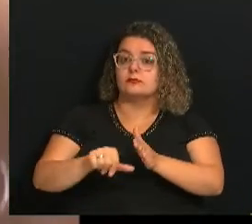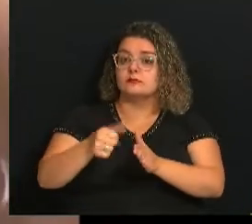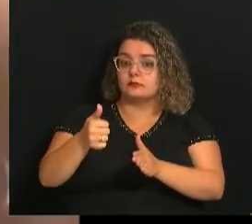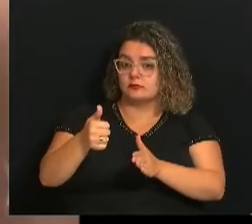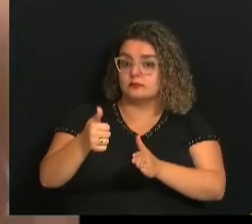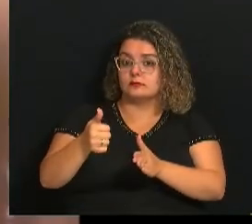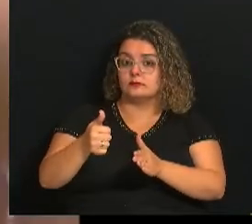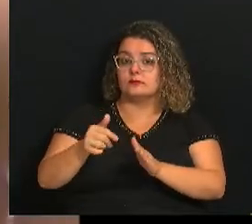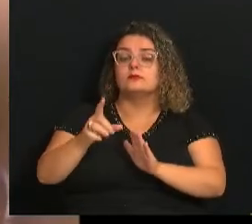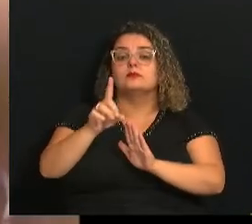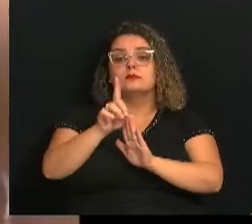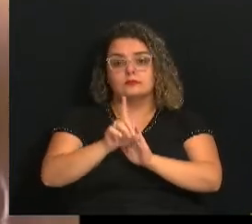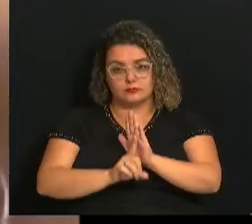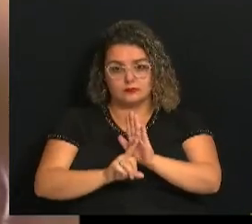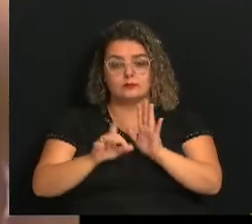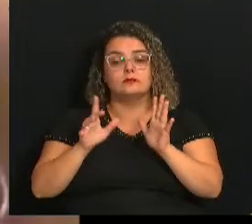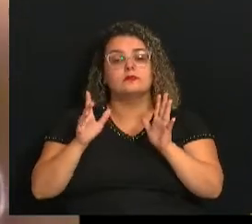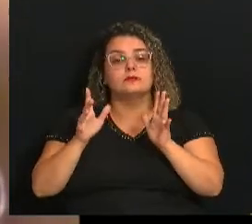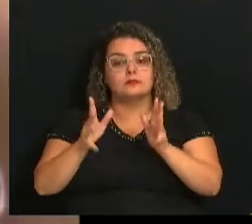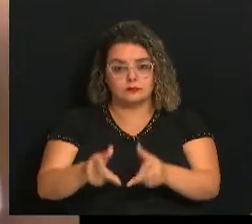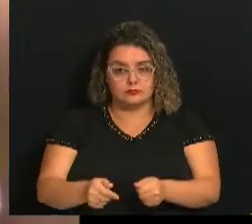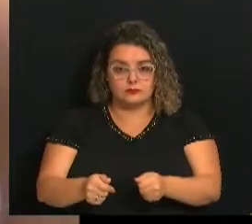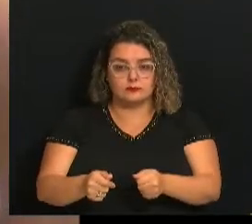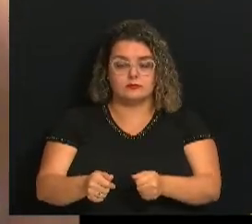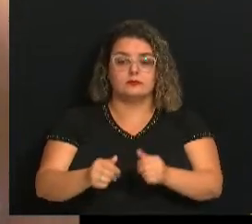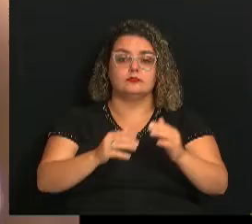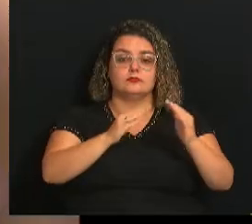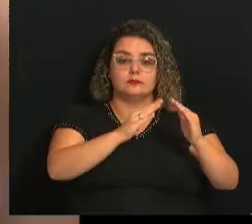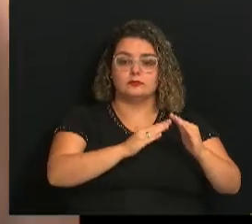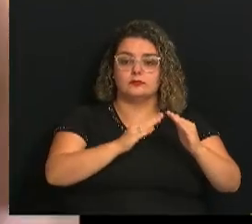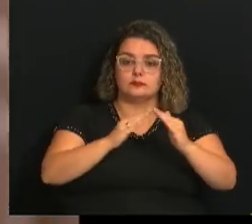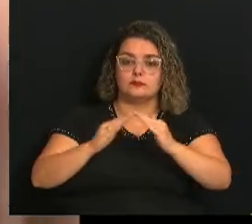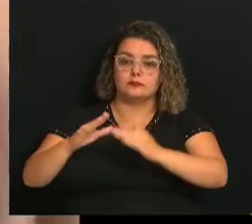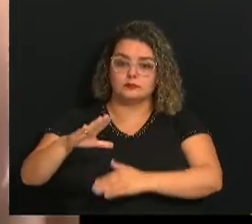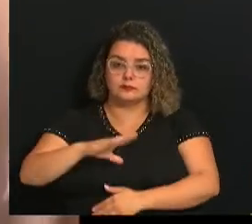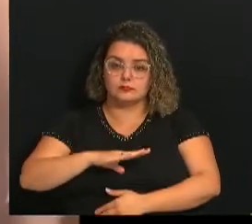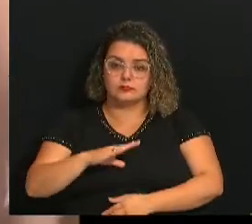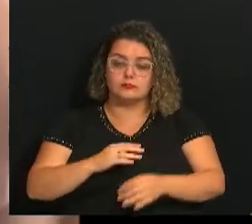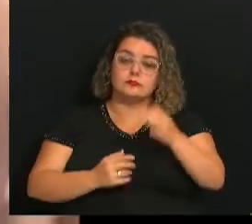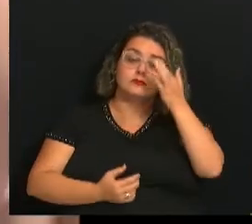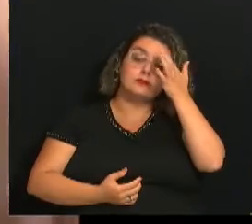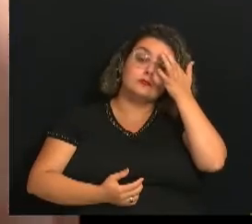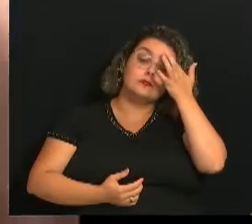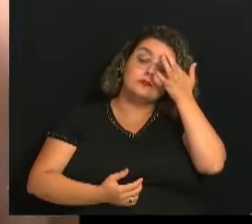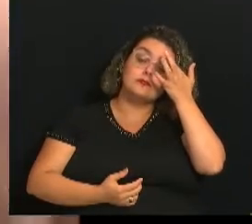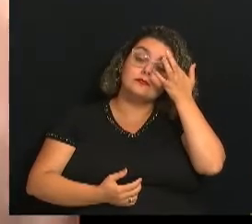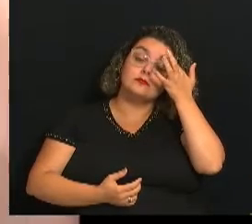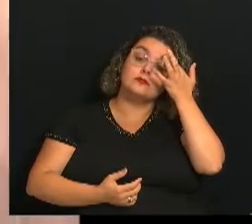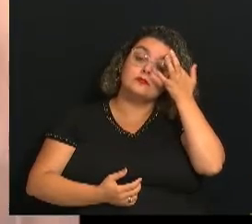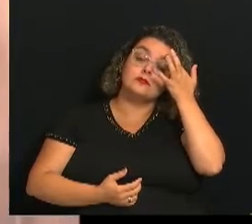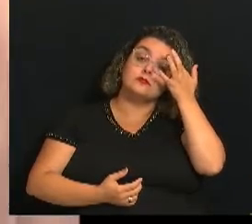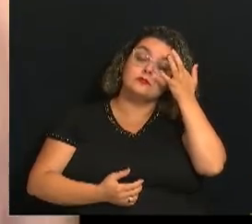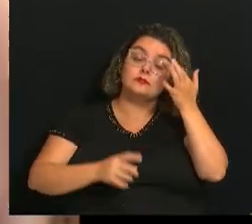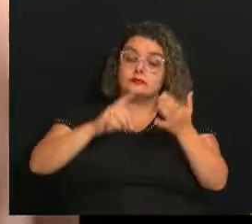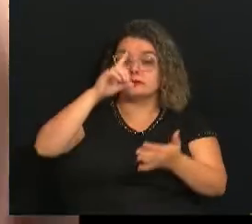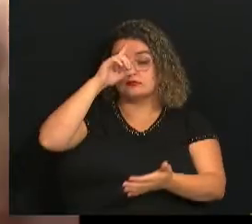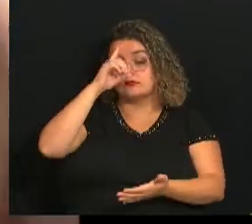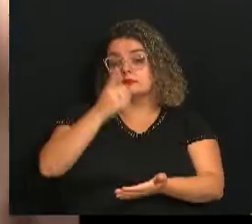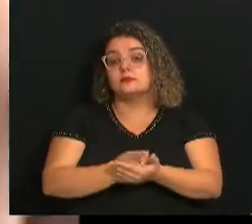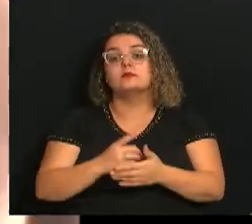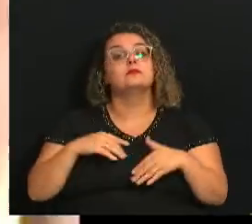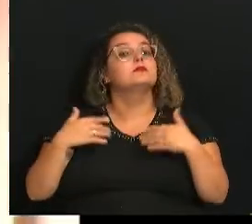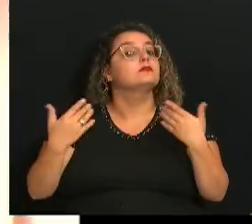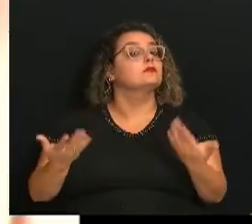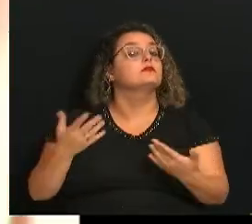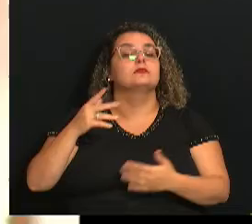do direito de todos os moradores da cidade de decidir quais são essas políticas públicas